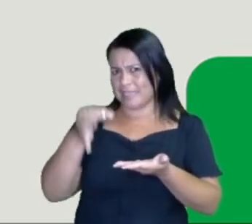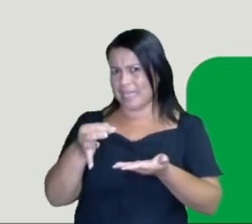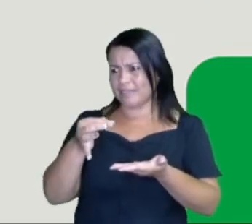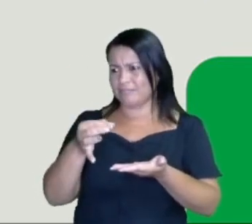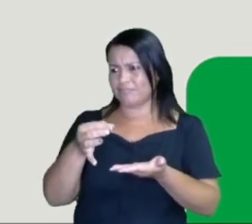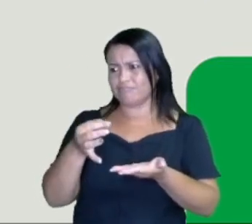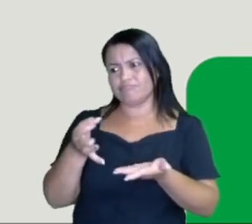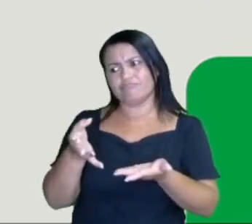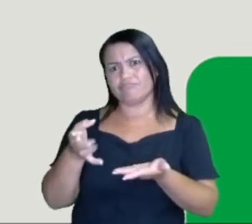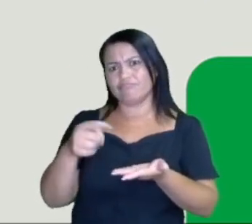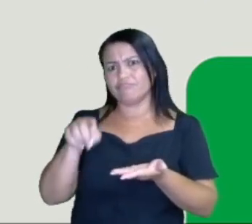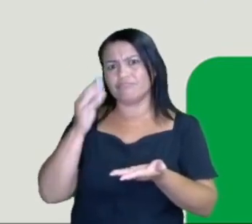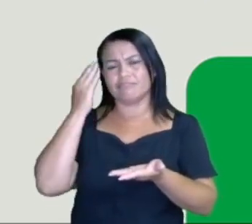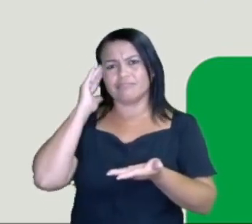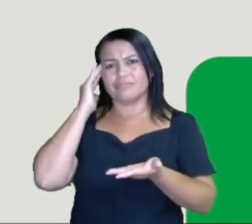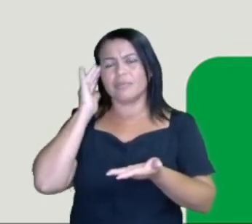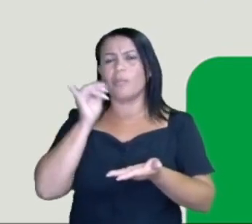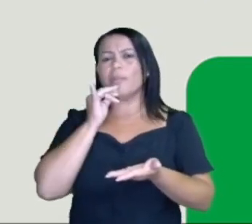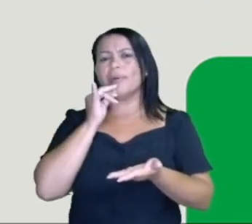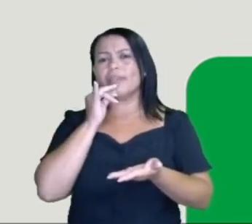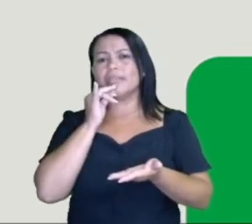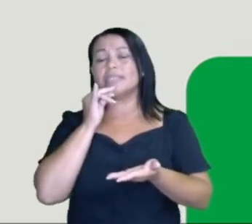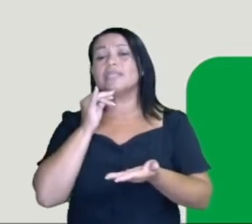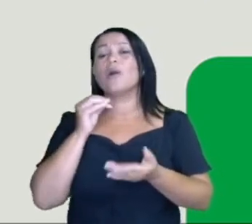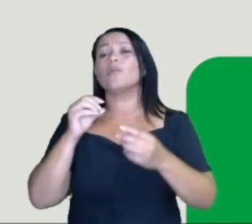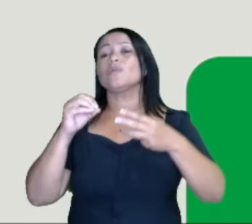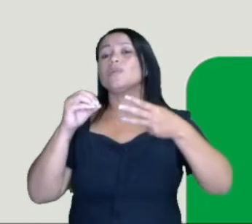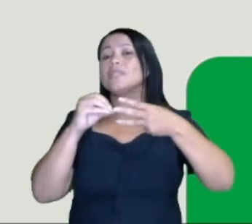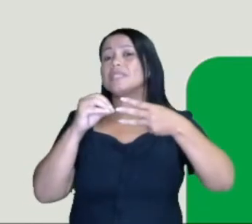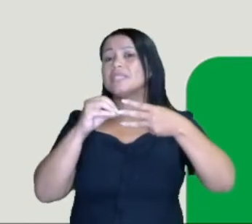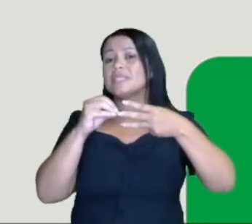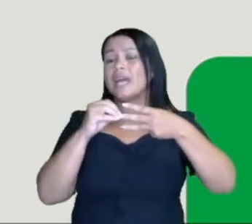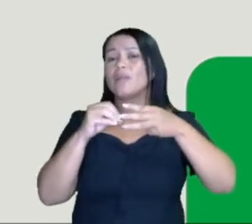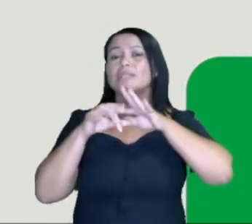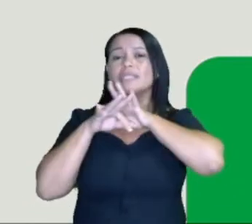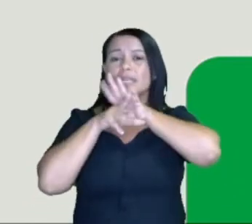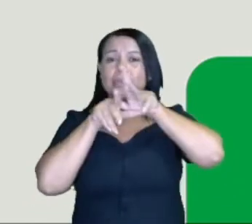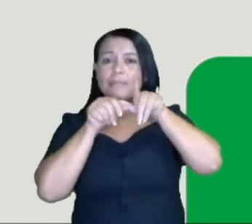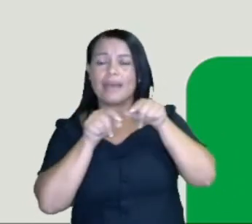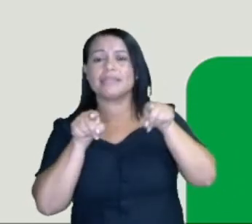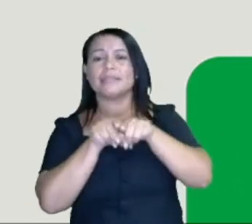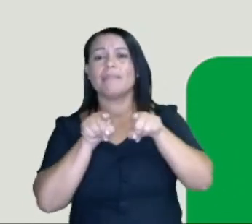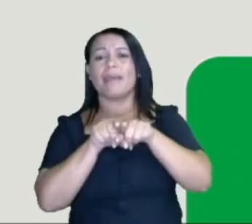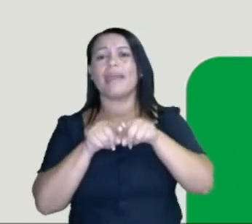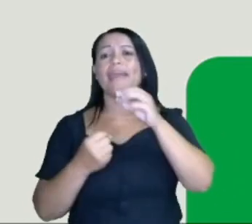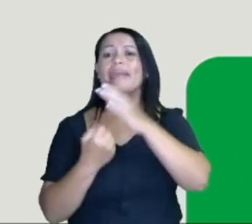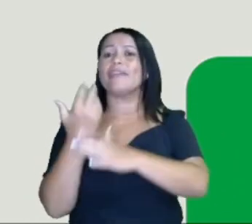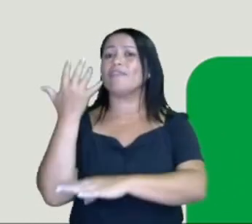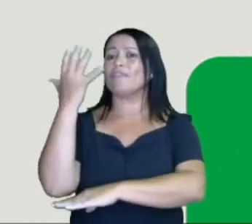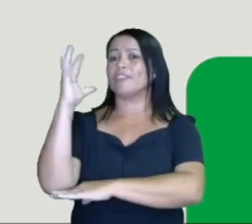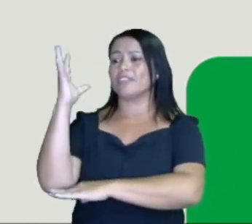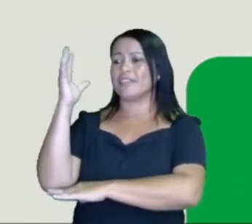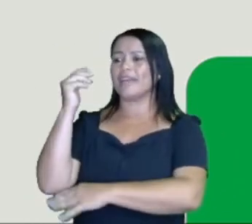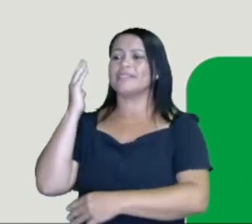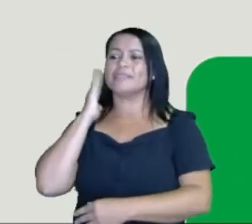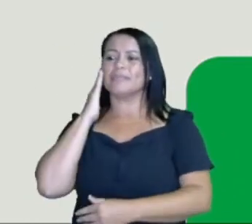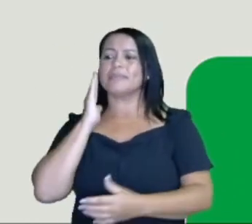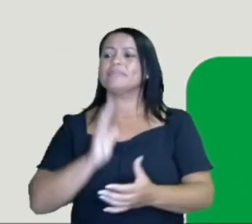ok. Seus representantes são células animais e vegetais. Está ok? Para mim também está